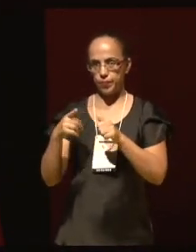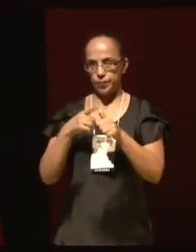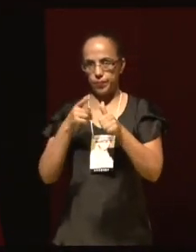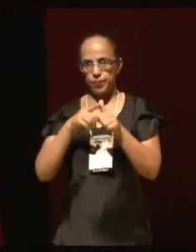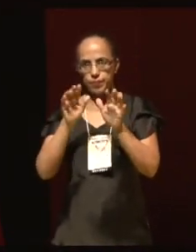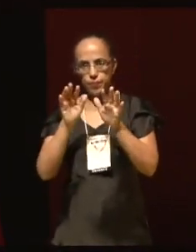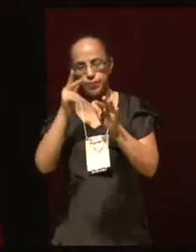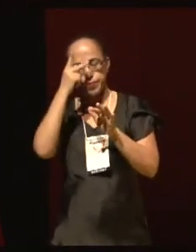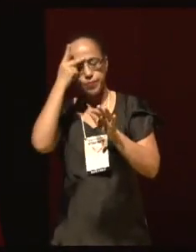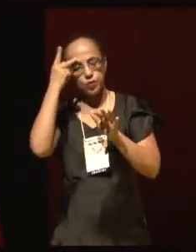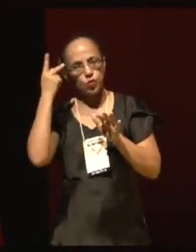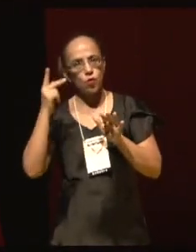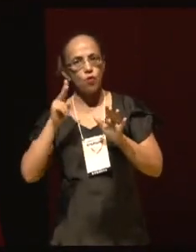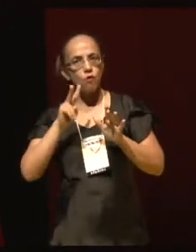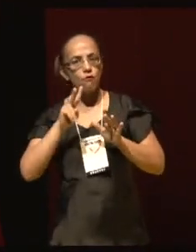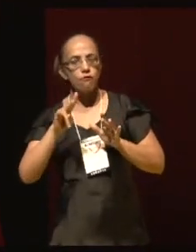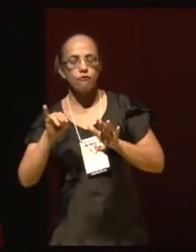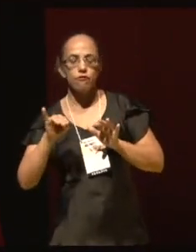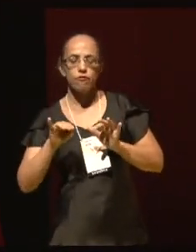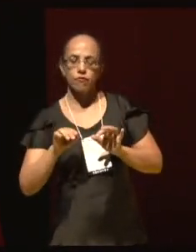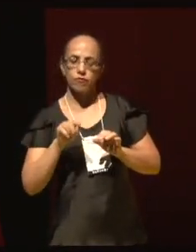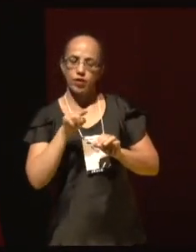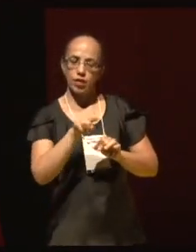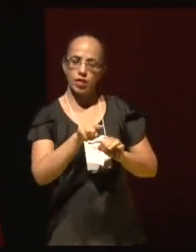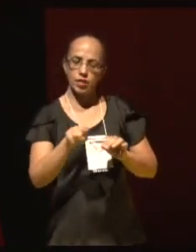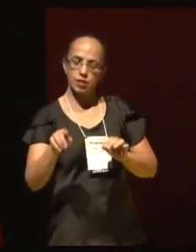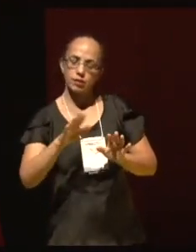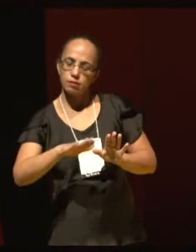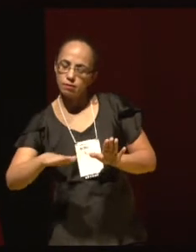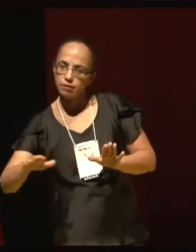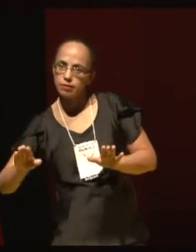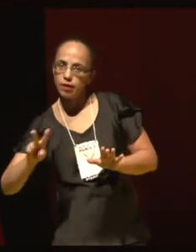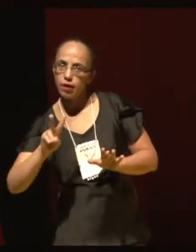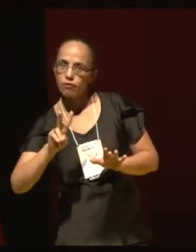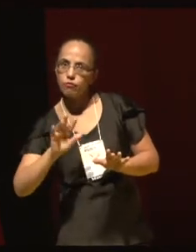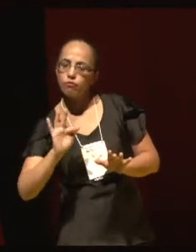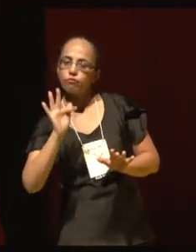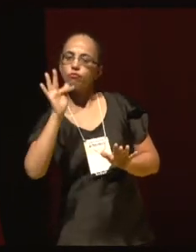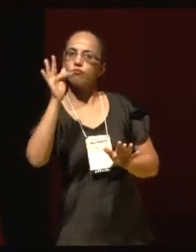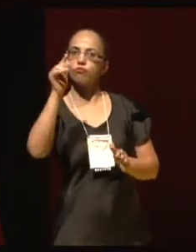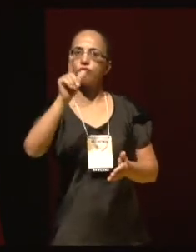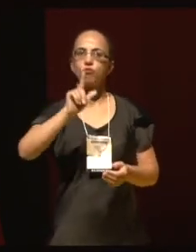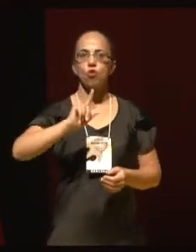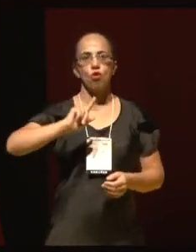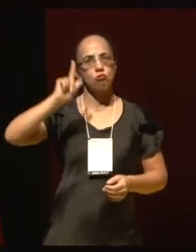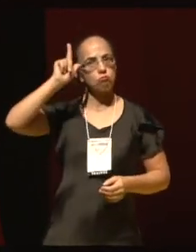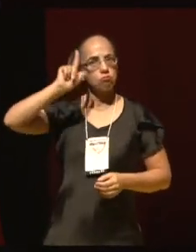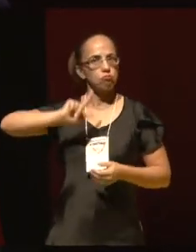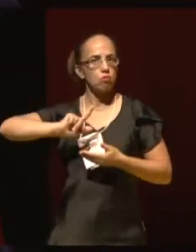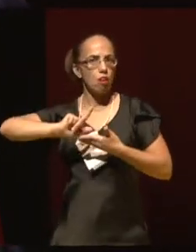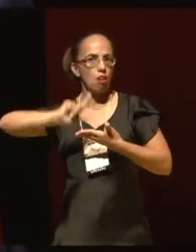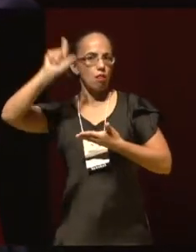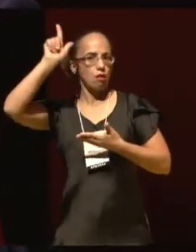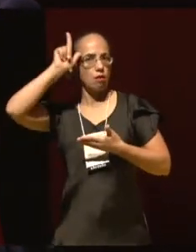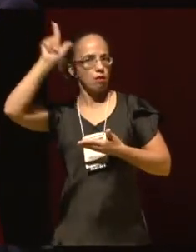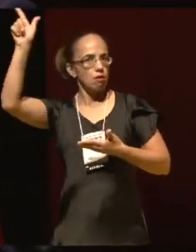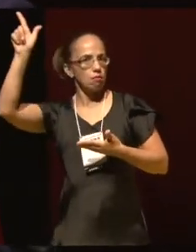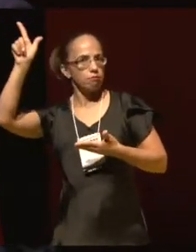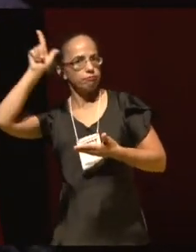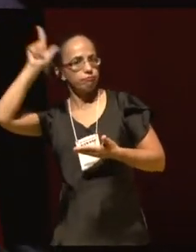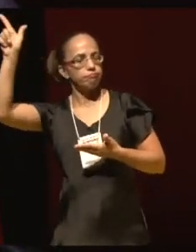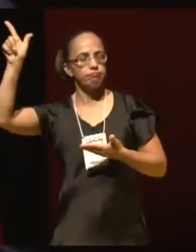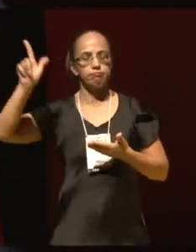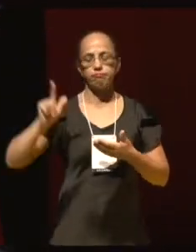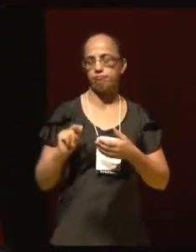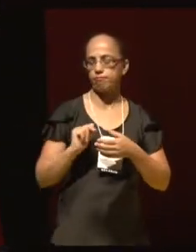formar os futuros líderes do movimento espírita, mas também é aquele